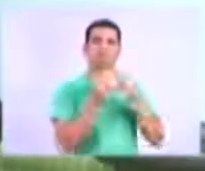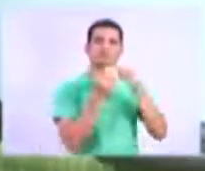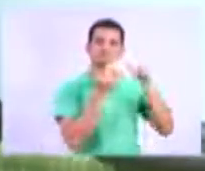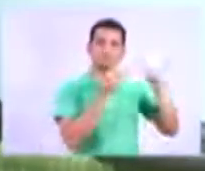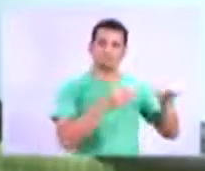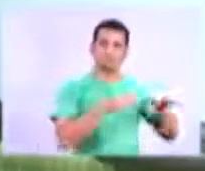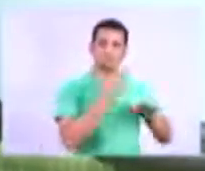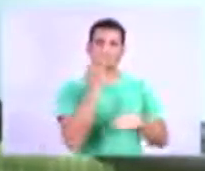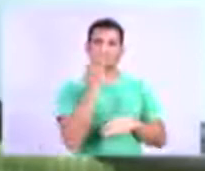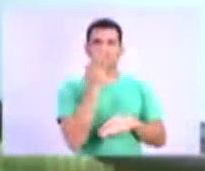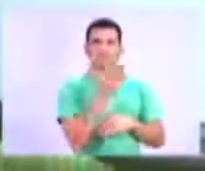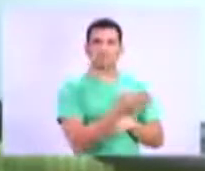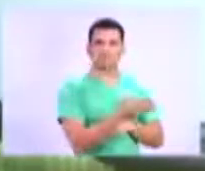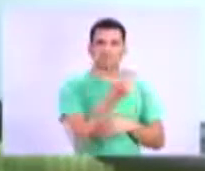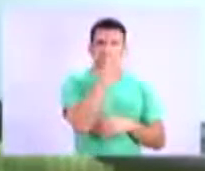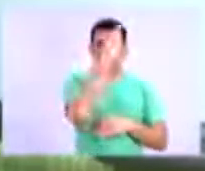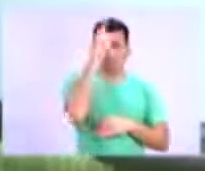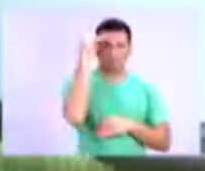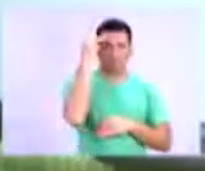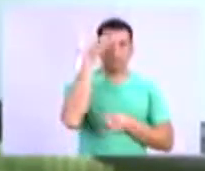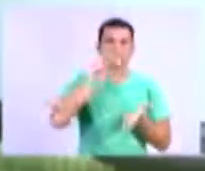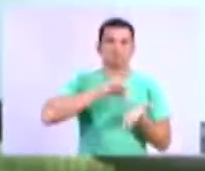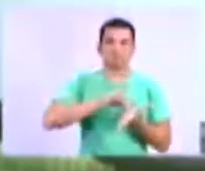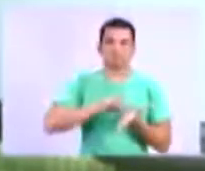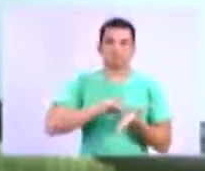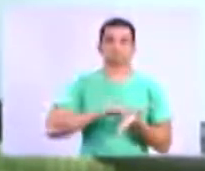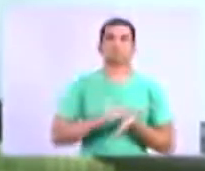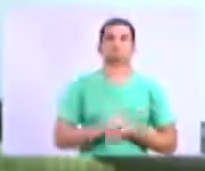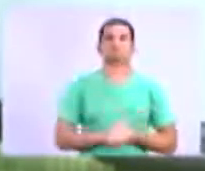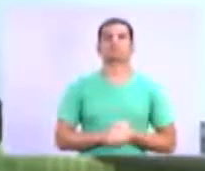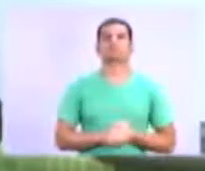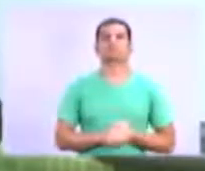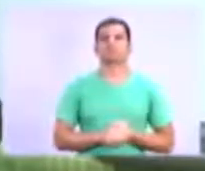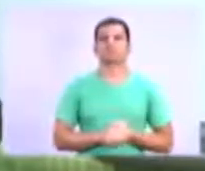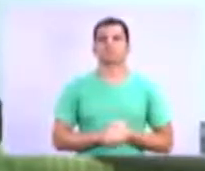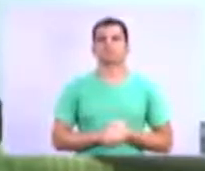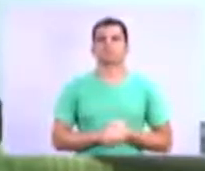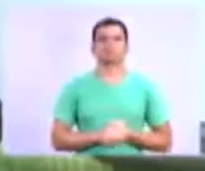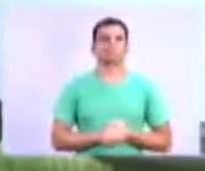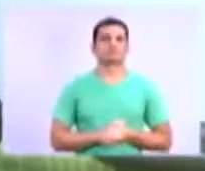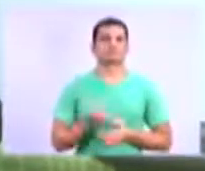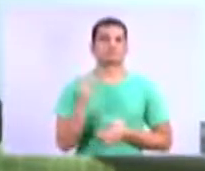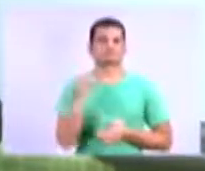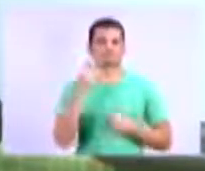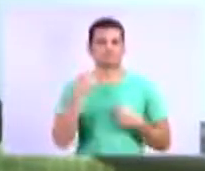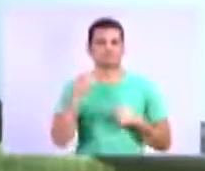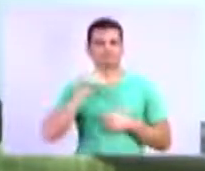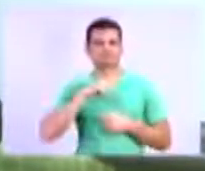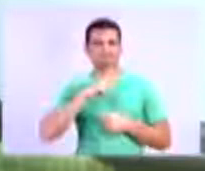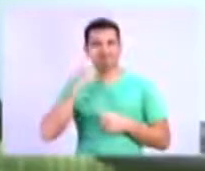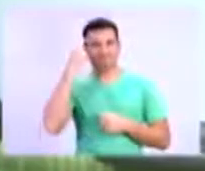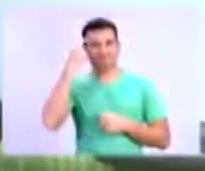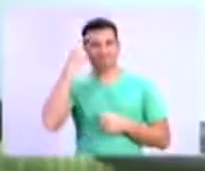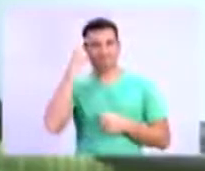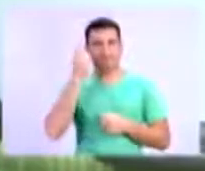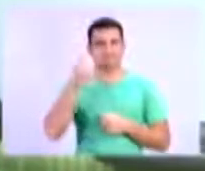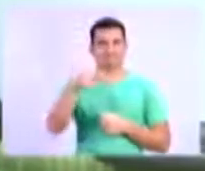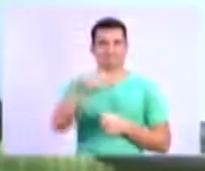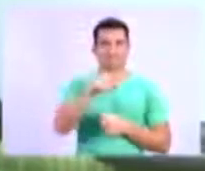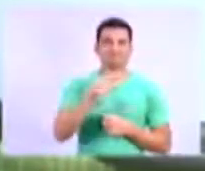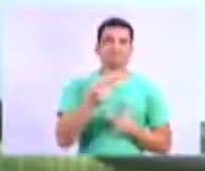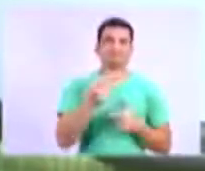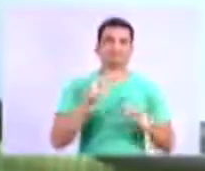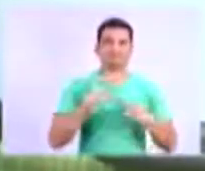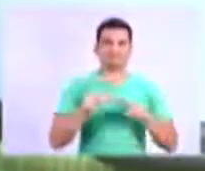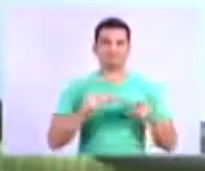atingindo diretamente pessoas reais, pessoas concretas. Então, vocês têm que ter em mente isso. Vocês vão estar no